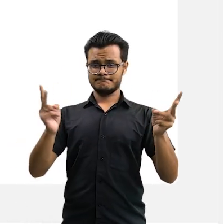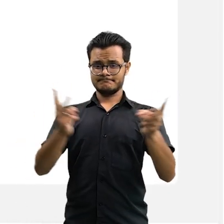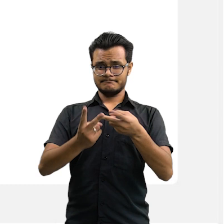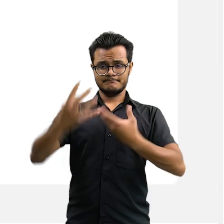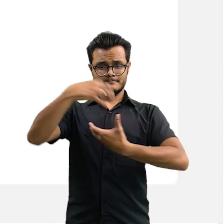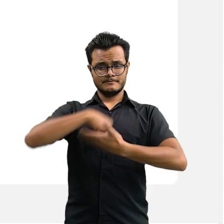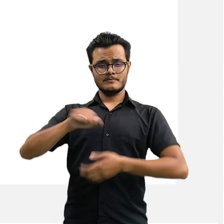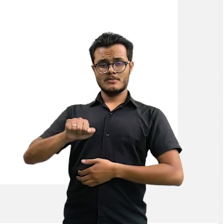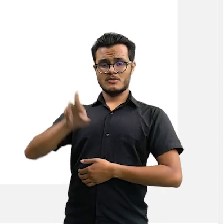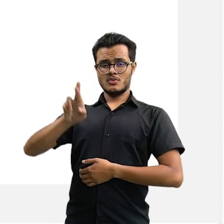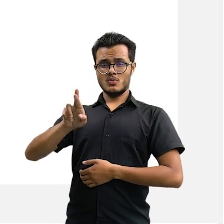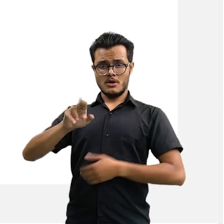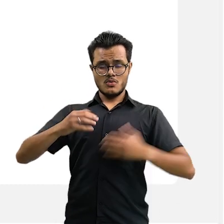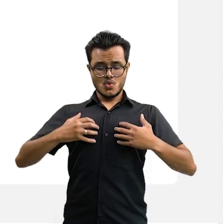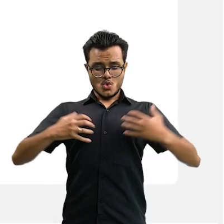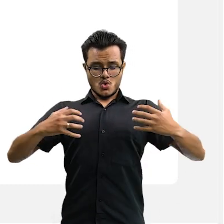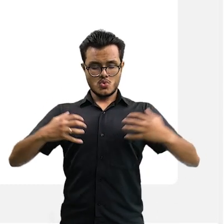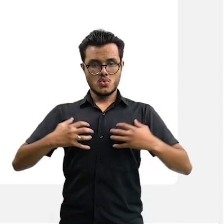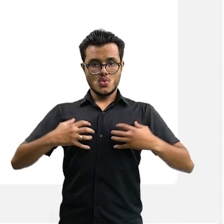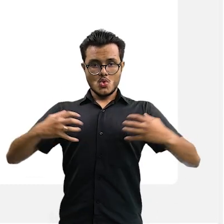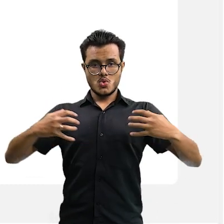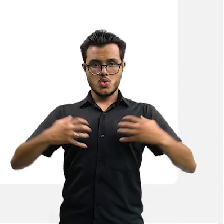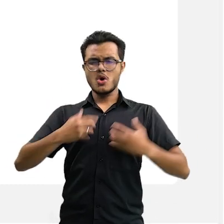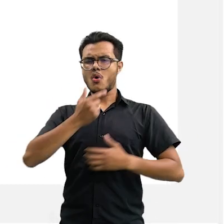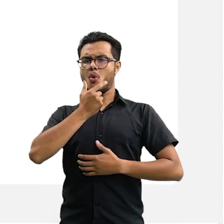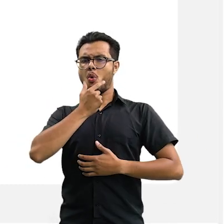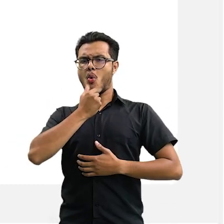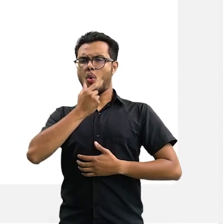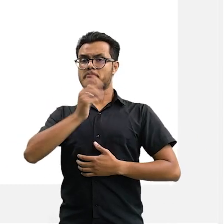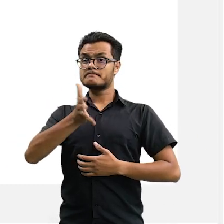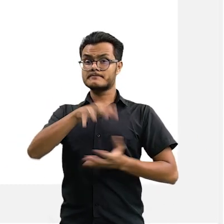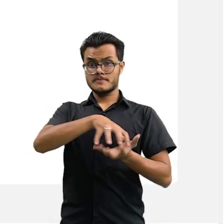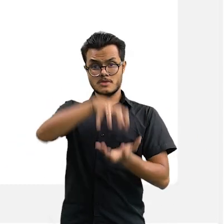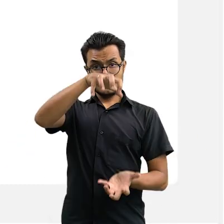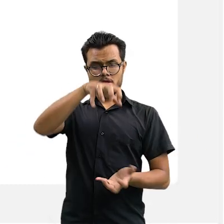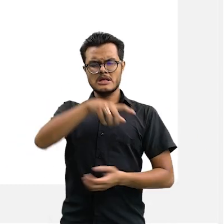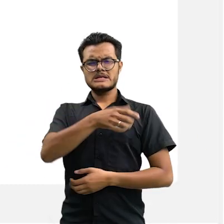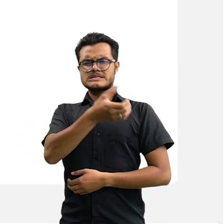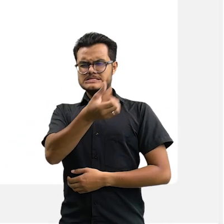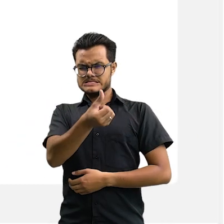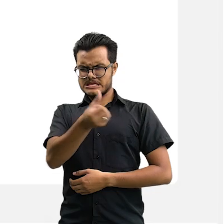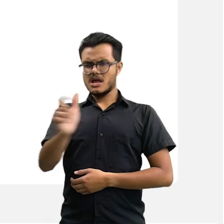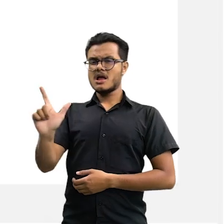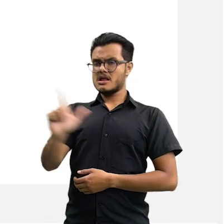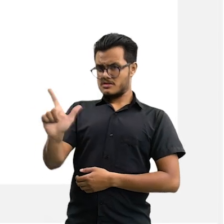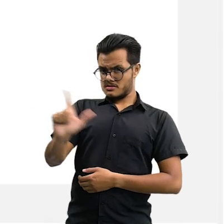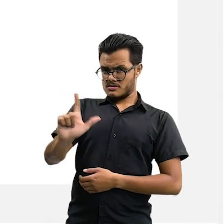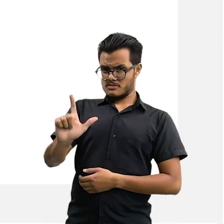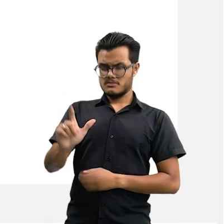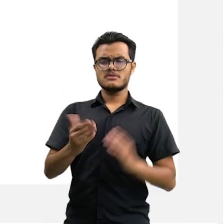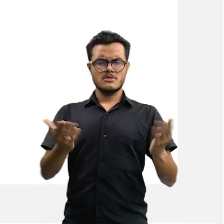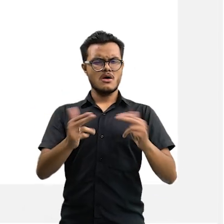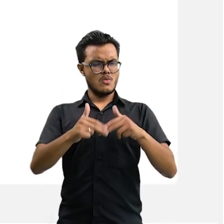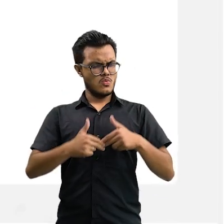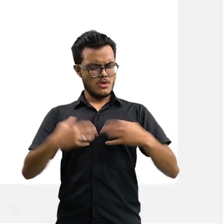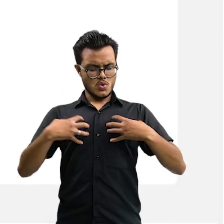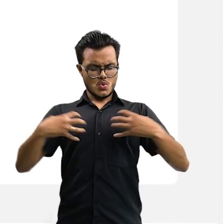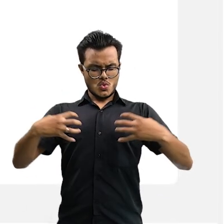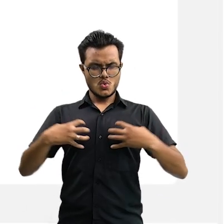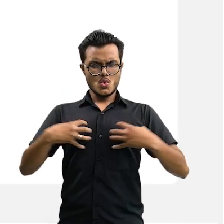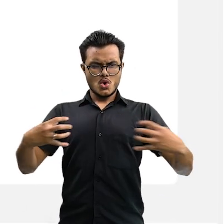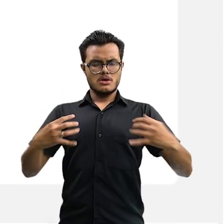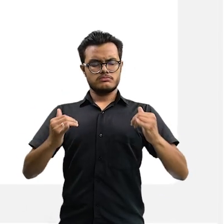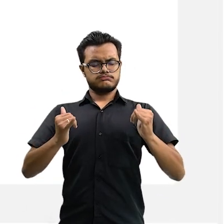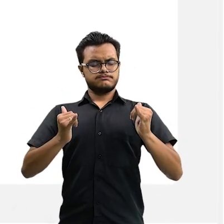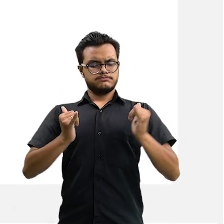sistema respiratório de um homem adulto, ao nível do mar, é cerca de 6 litros. Nessas condições, os pulmões de um indivíduo em repouso,